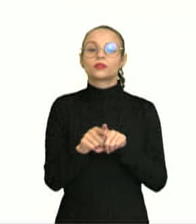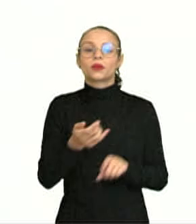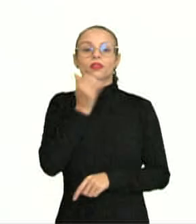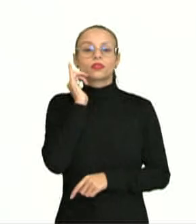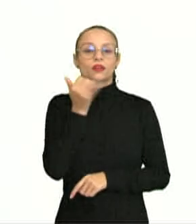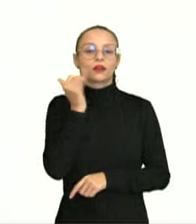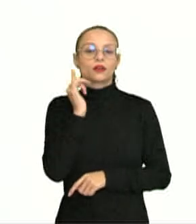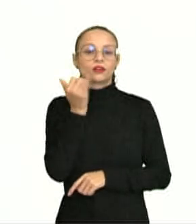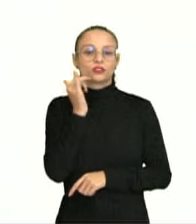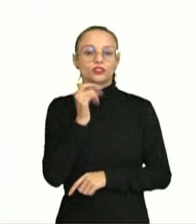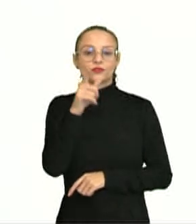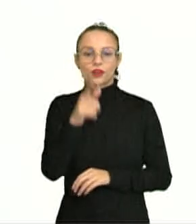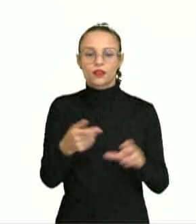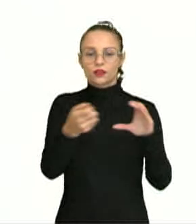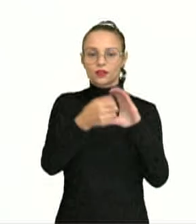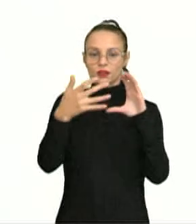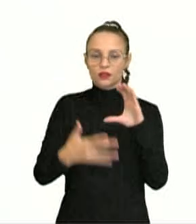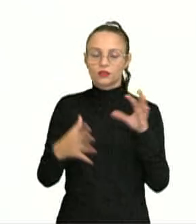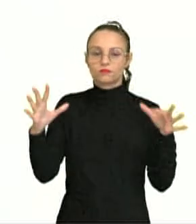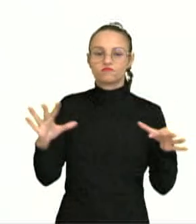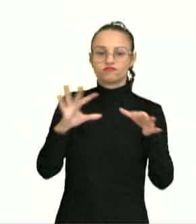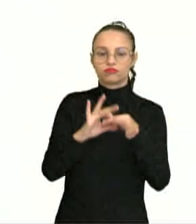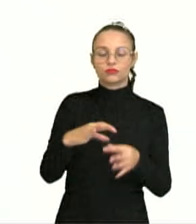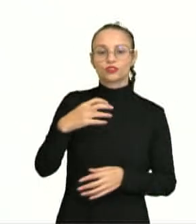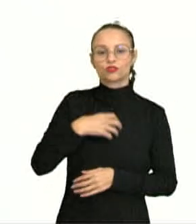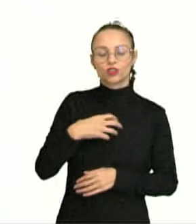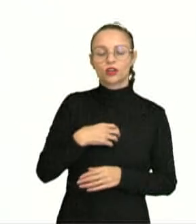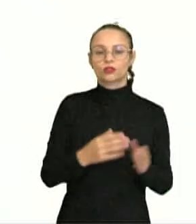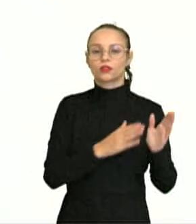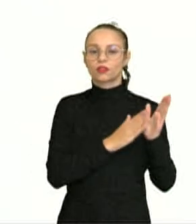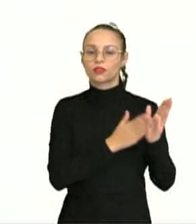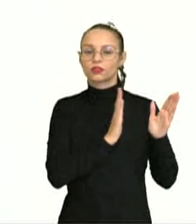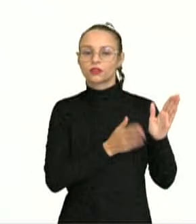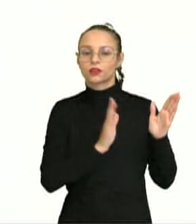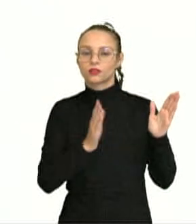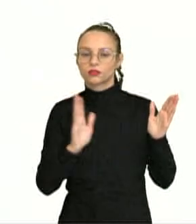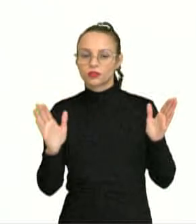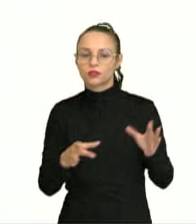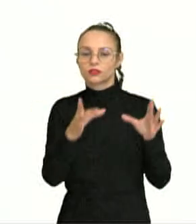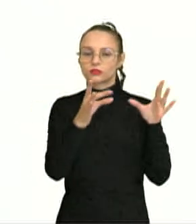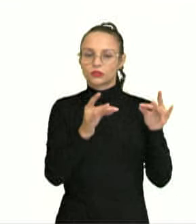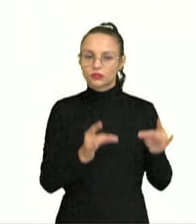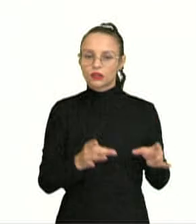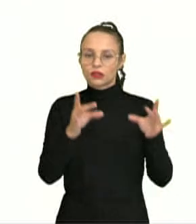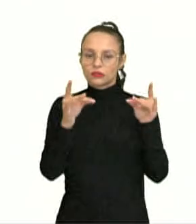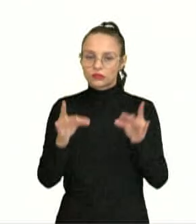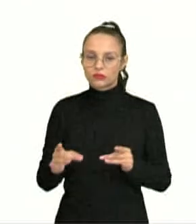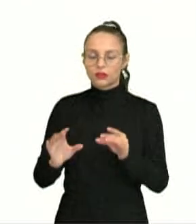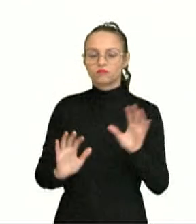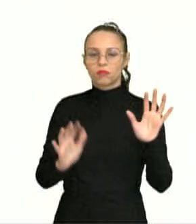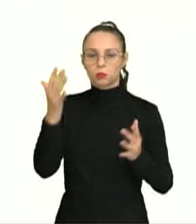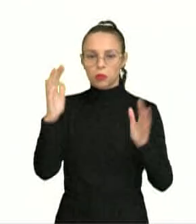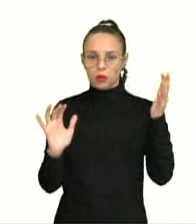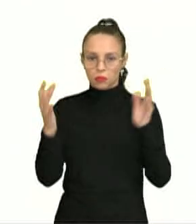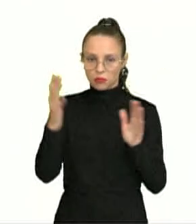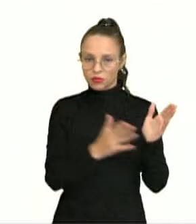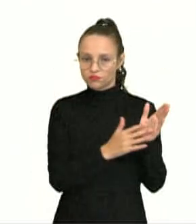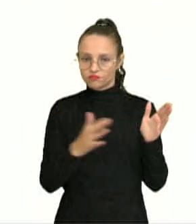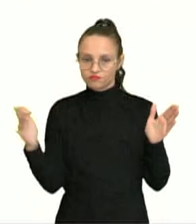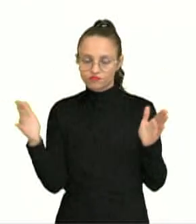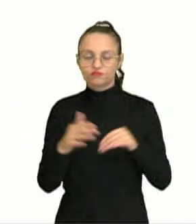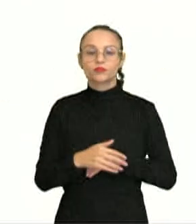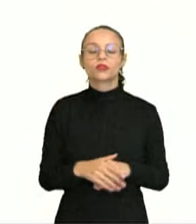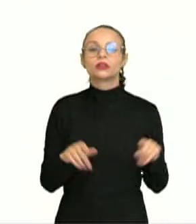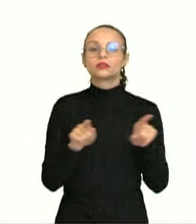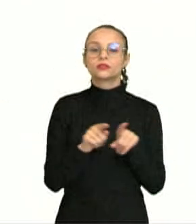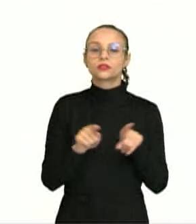narrativo, caracteriza-se pela maneira ordenada e detalhada de certos fatos e acontecimentos do cotidiano. E